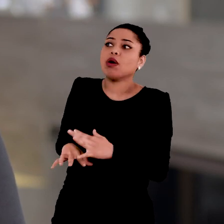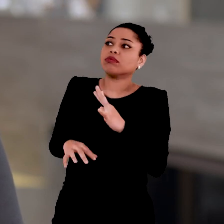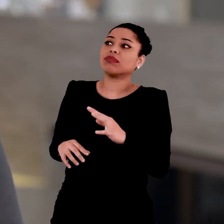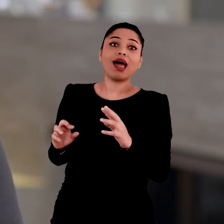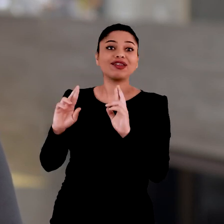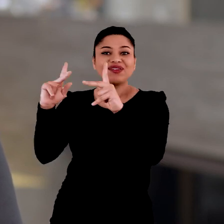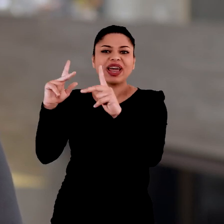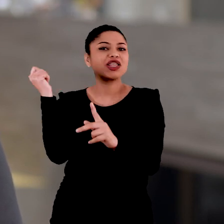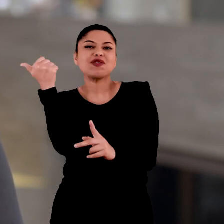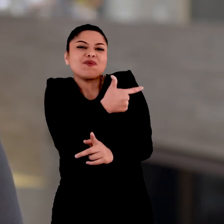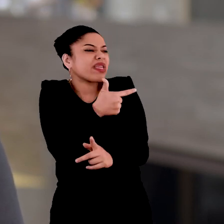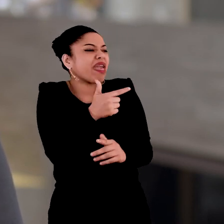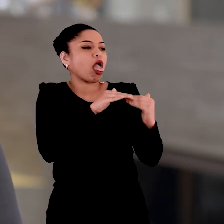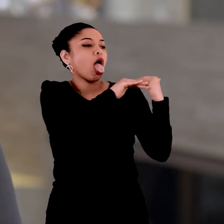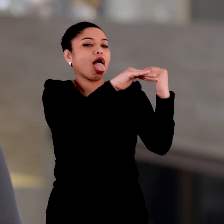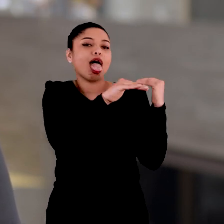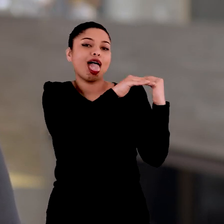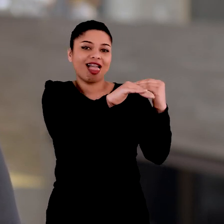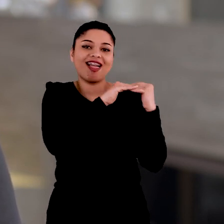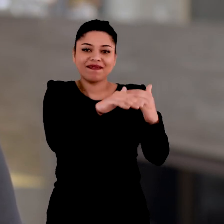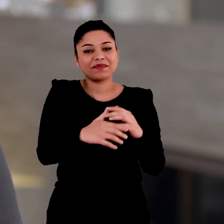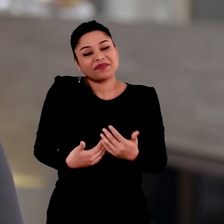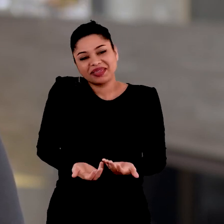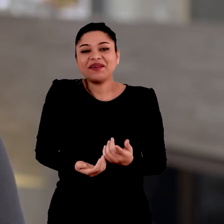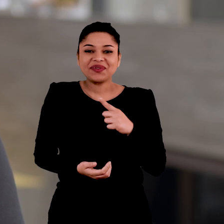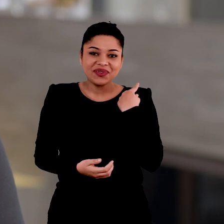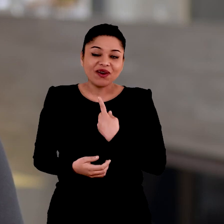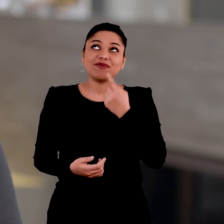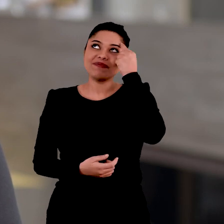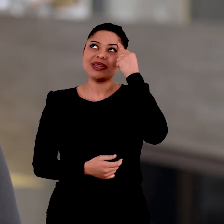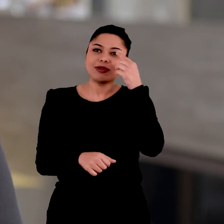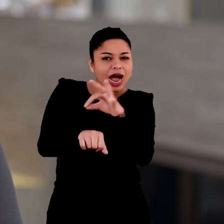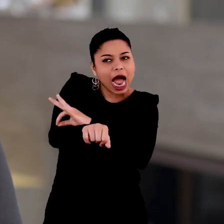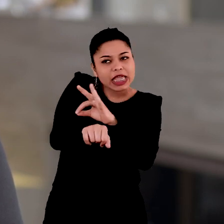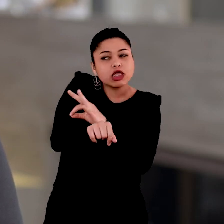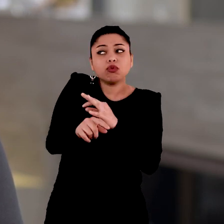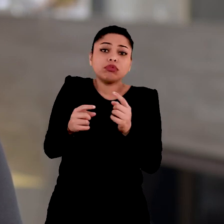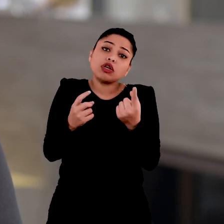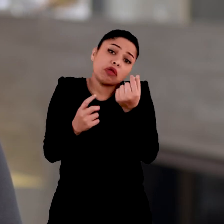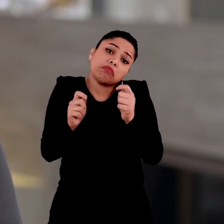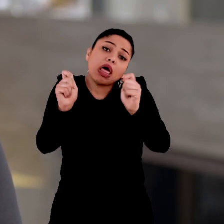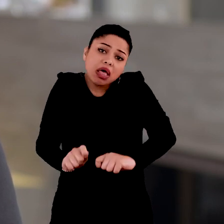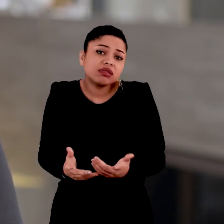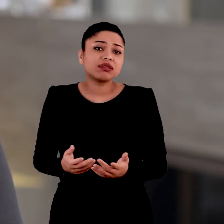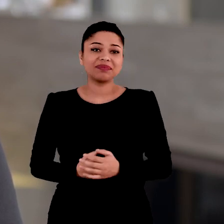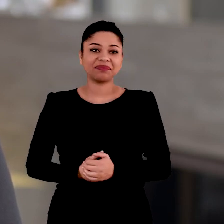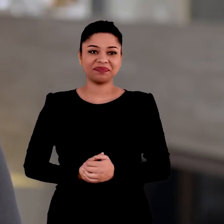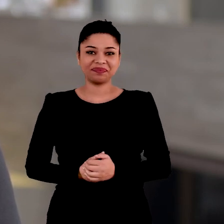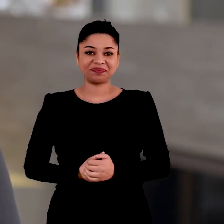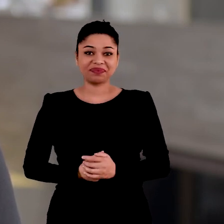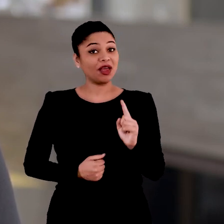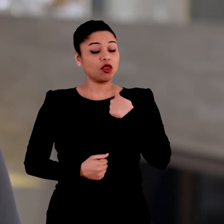se tratar de um pequeno escritório, né, localizado em Recife, assim, da dimensão da premiação, e também por se tratar de